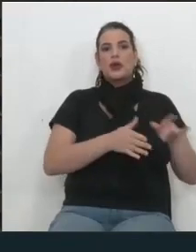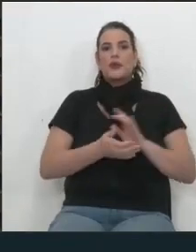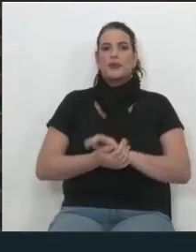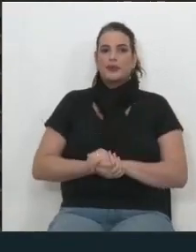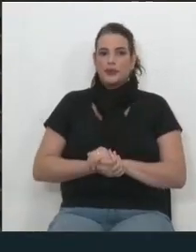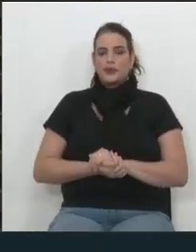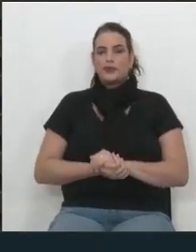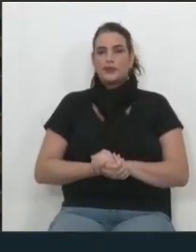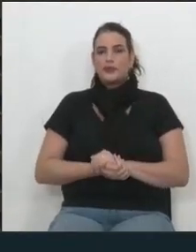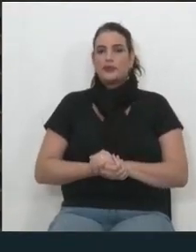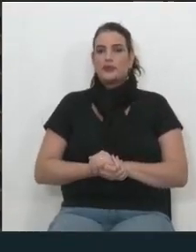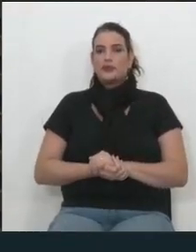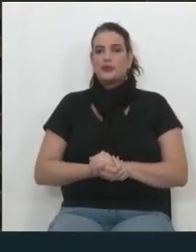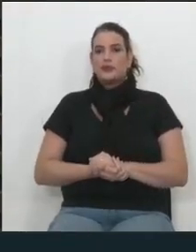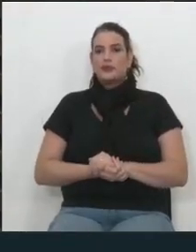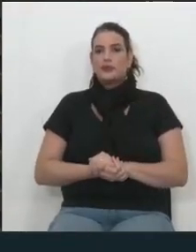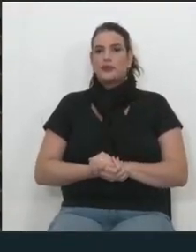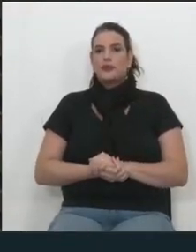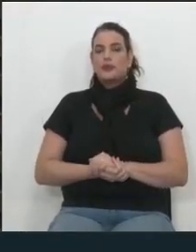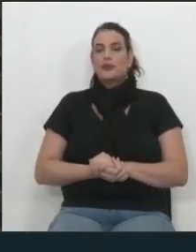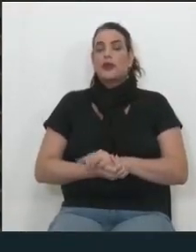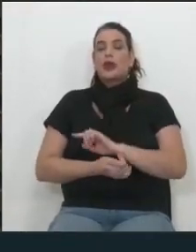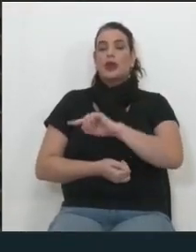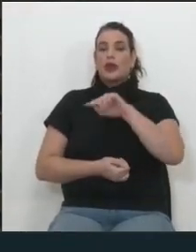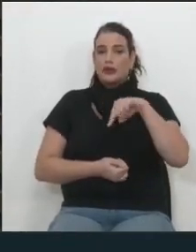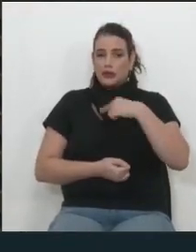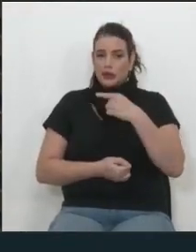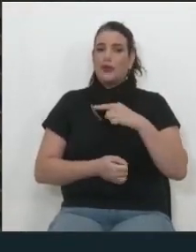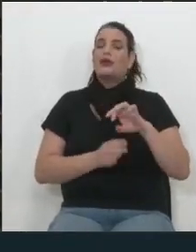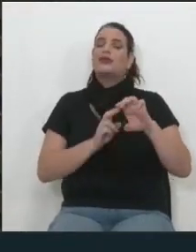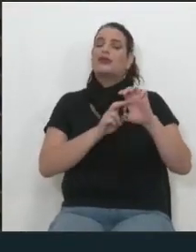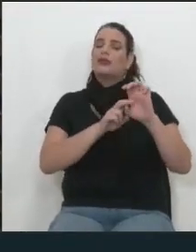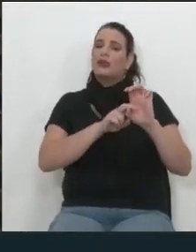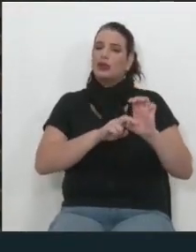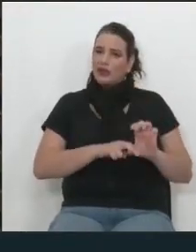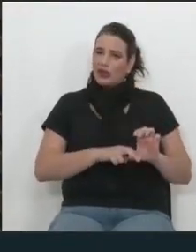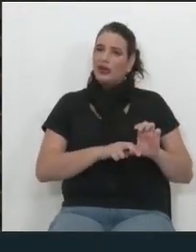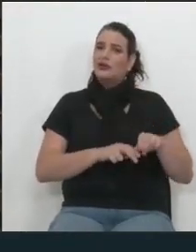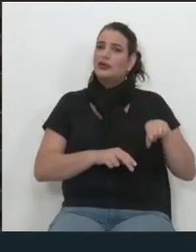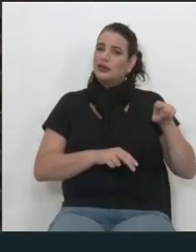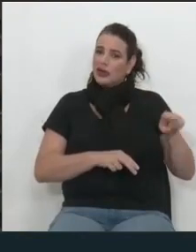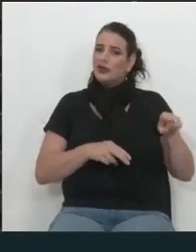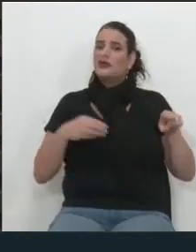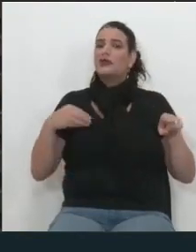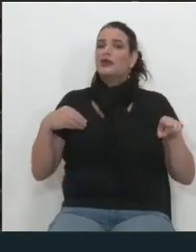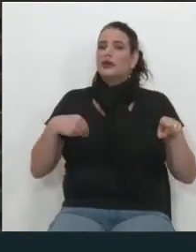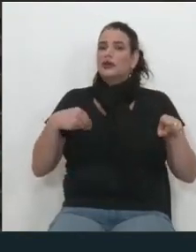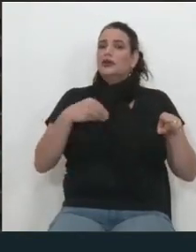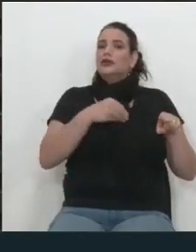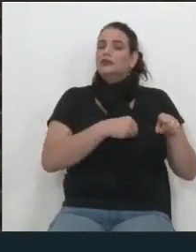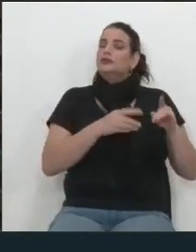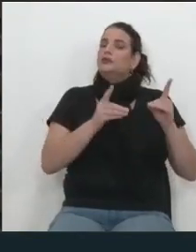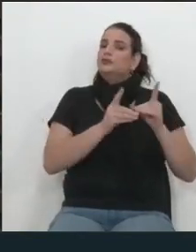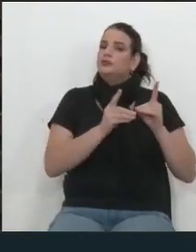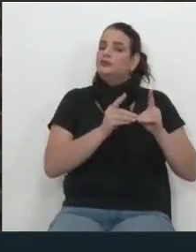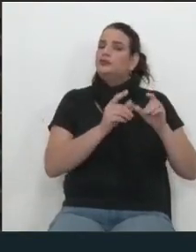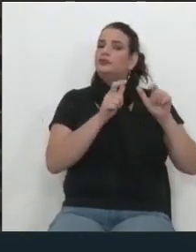Então, e a gente depende daquele pronto atendimento Alvorada,